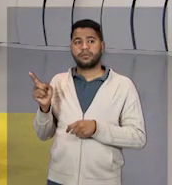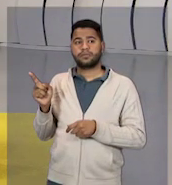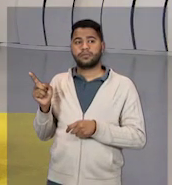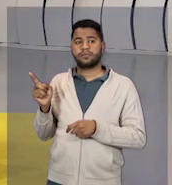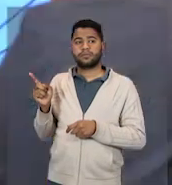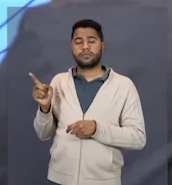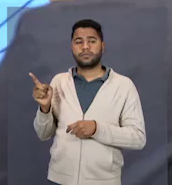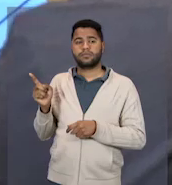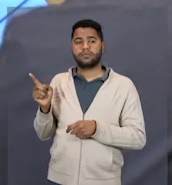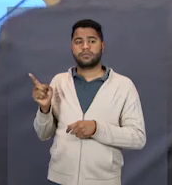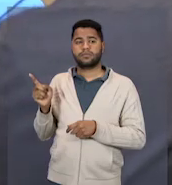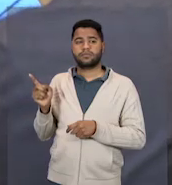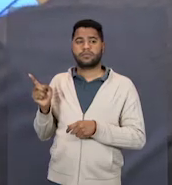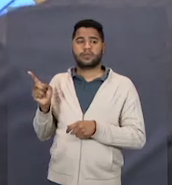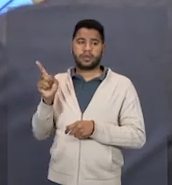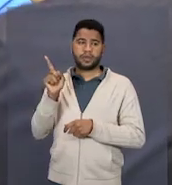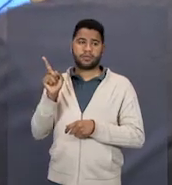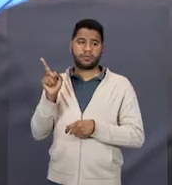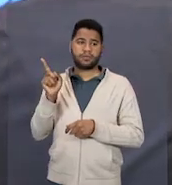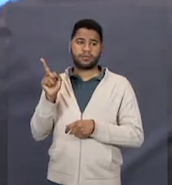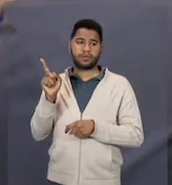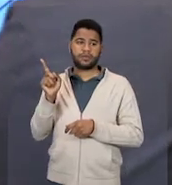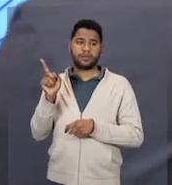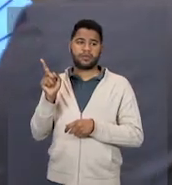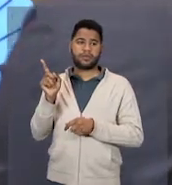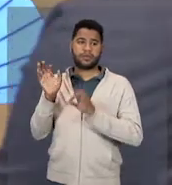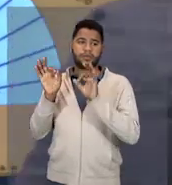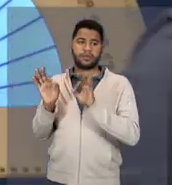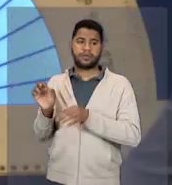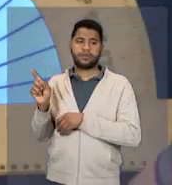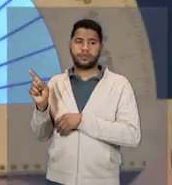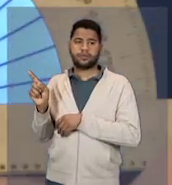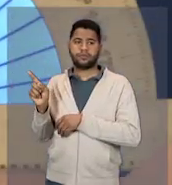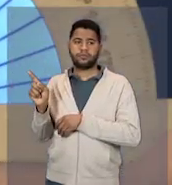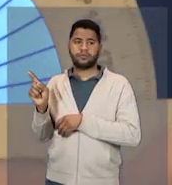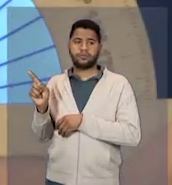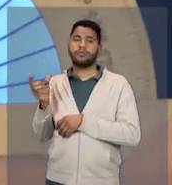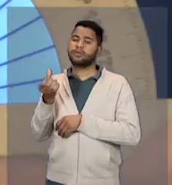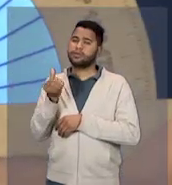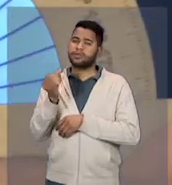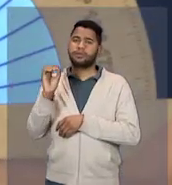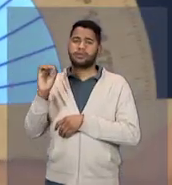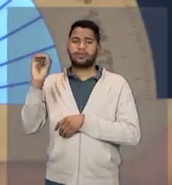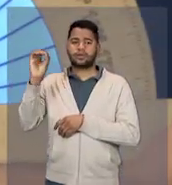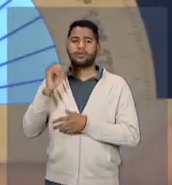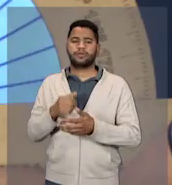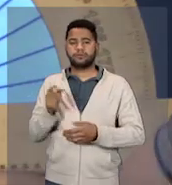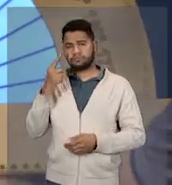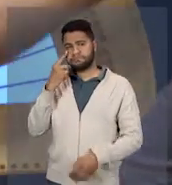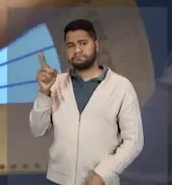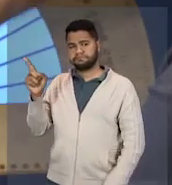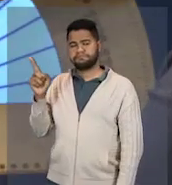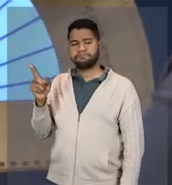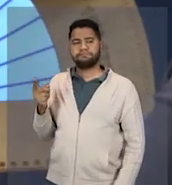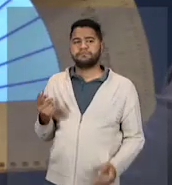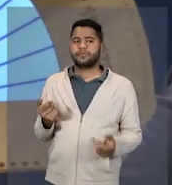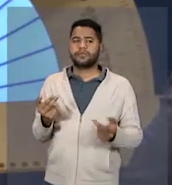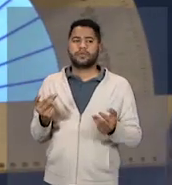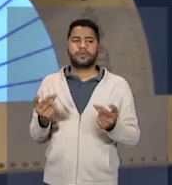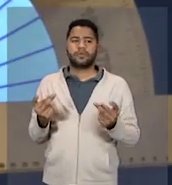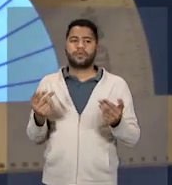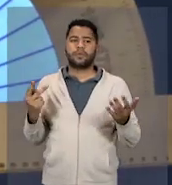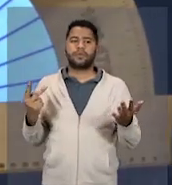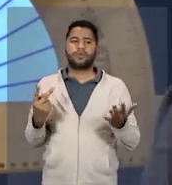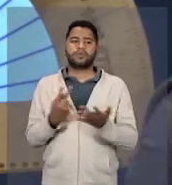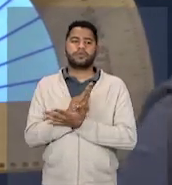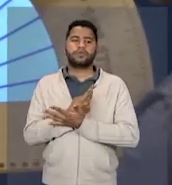no grande dá. Ó. Olha aqui para você ver. Ó. Se eu coloco certinho, ó, 60 graus. Tá vendo? E a mesma coisa vai acontecer